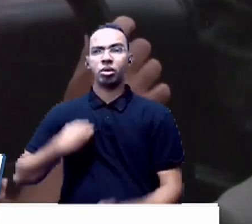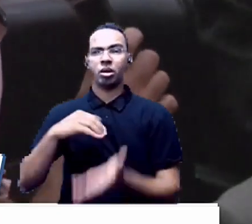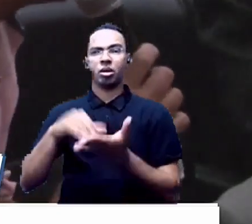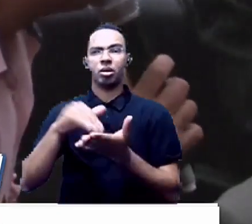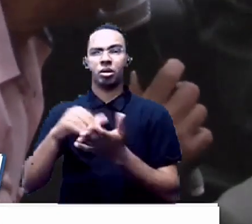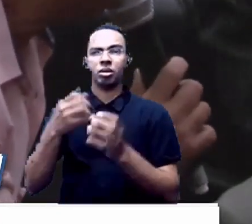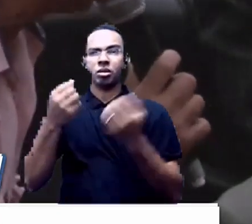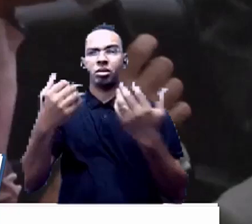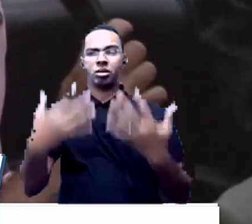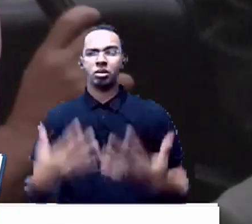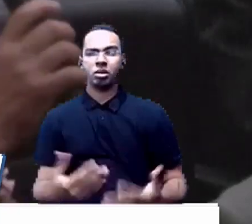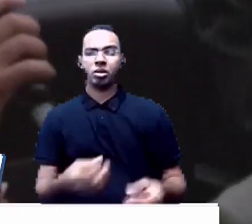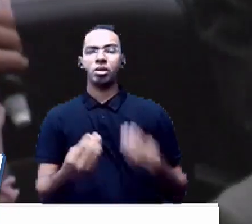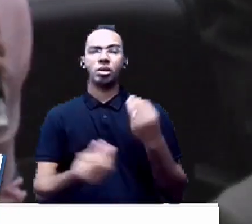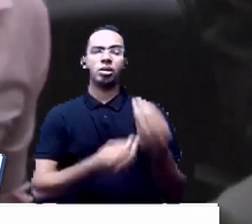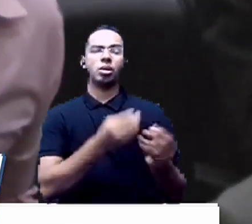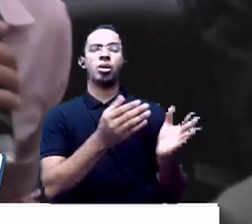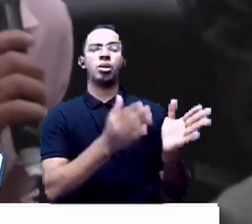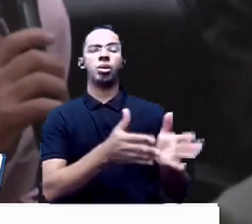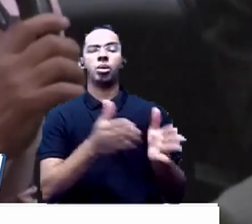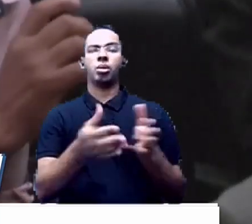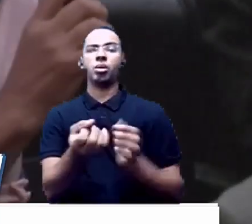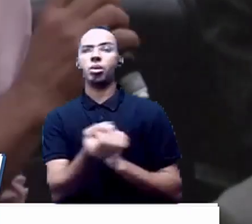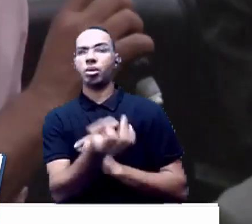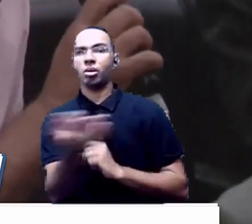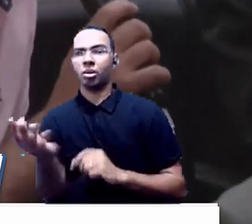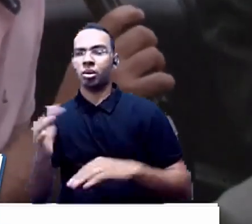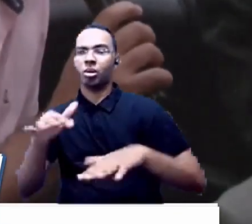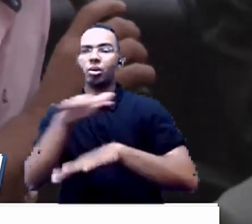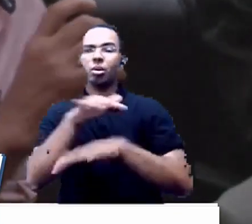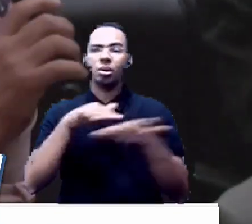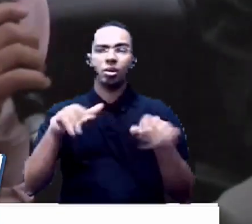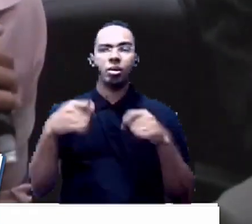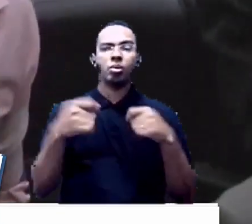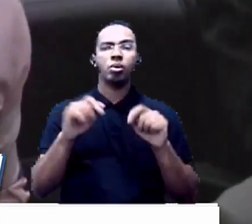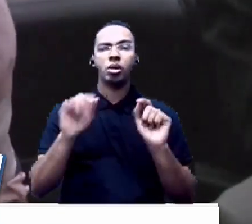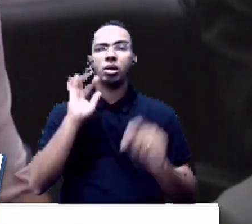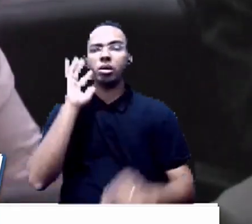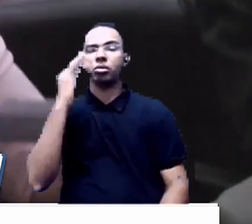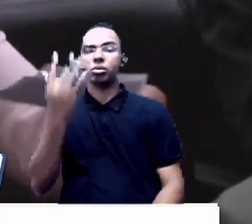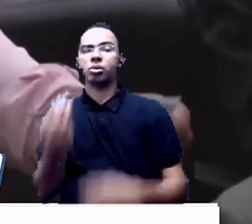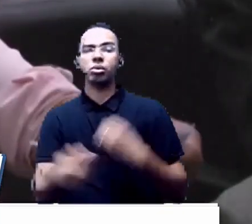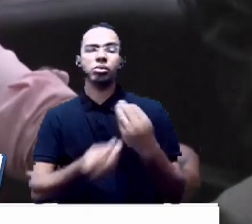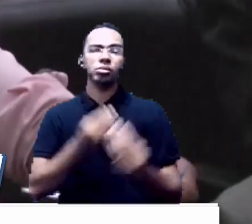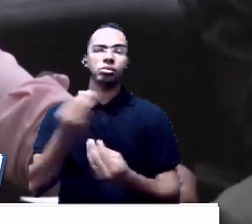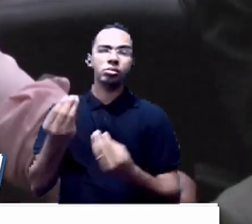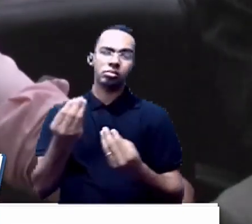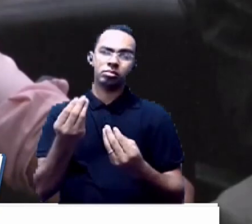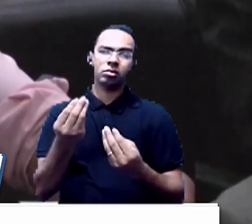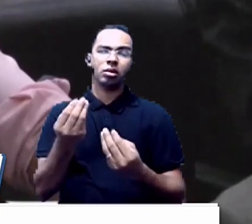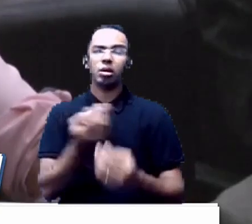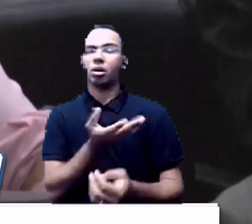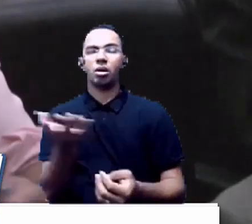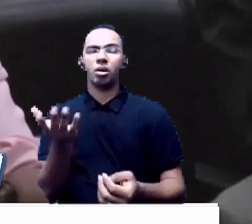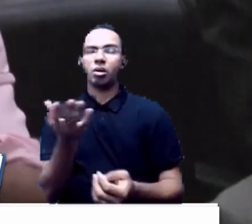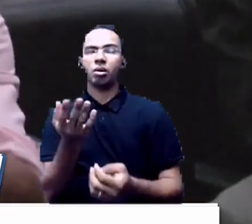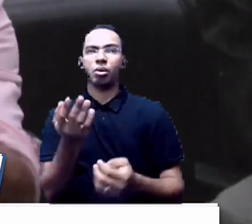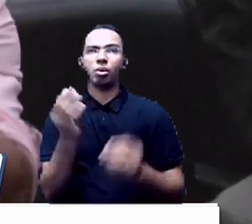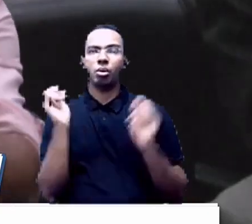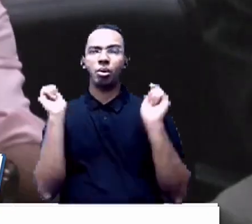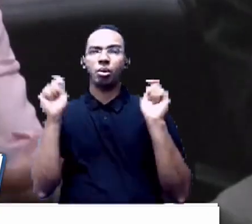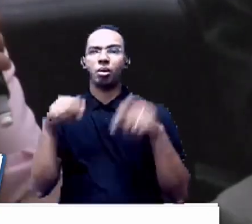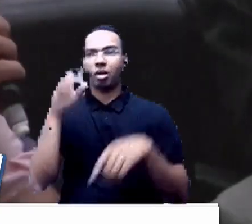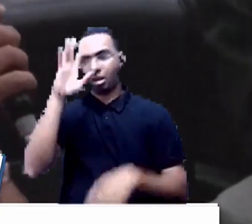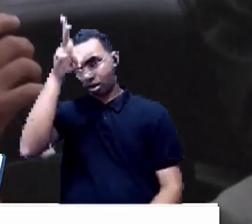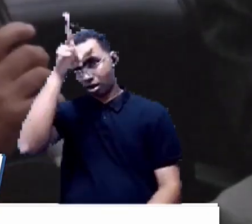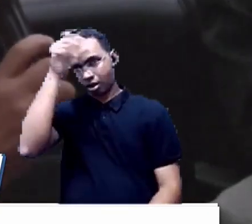estão os procedimentos, quais que estão as ações, o que está acontecendo, como é que está, qual que é a ação que a prefeitura está fazendo, qual